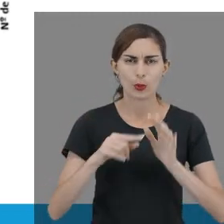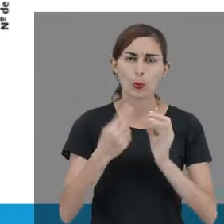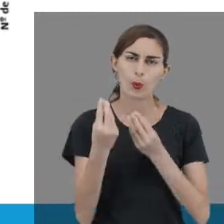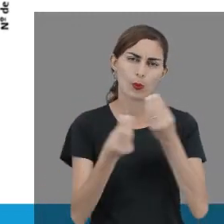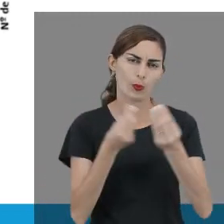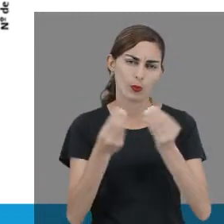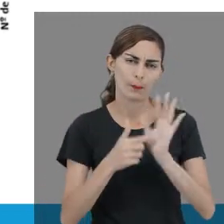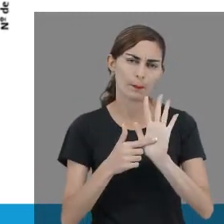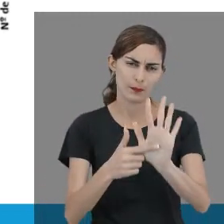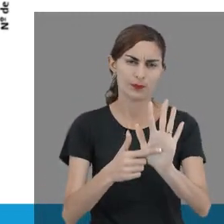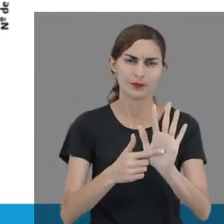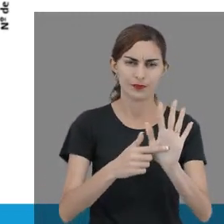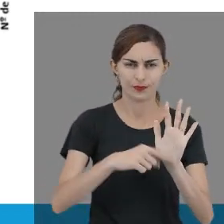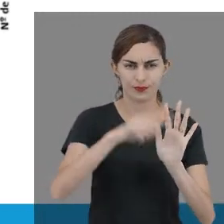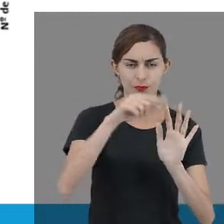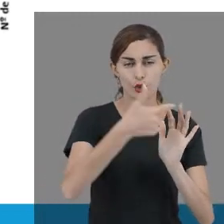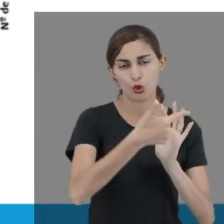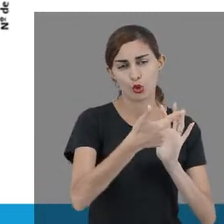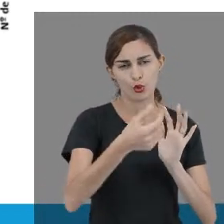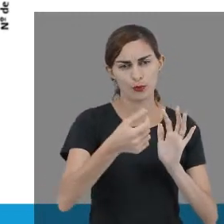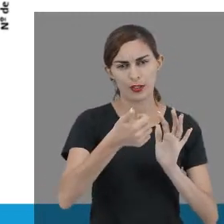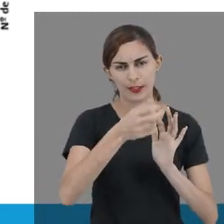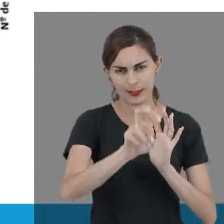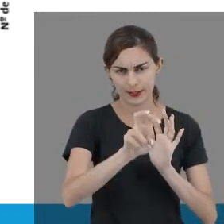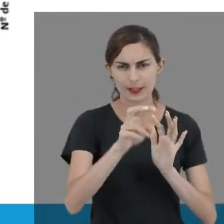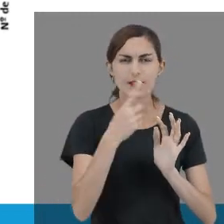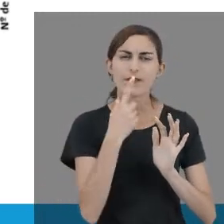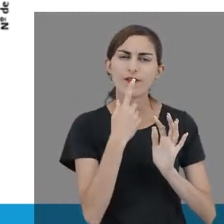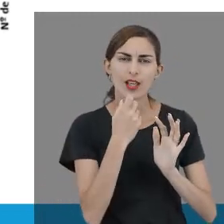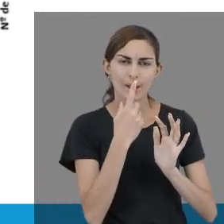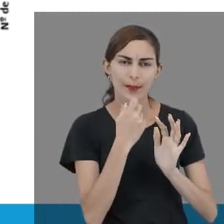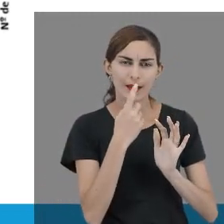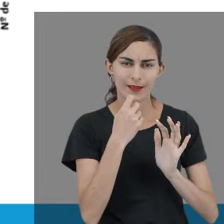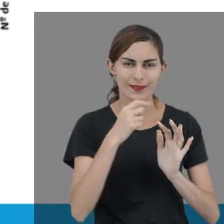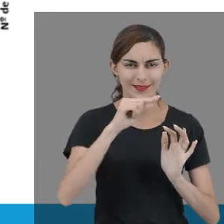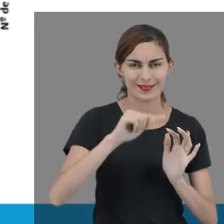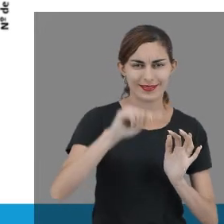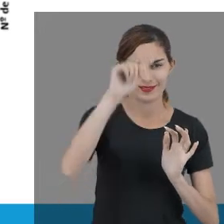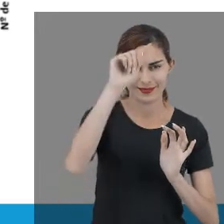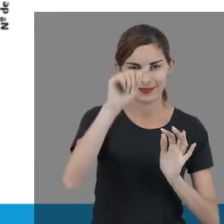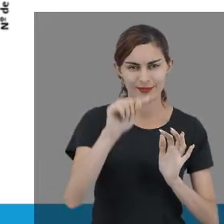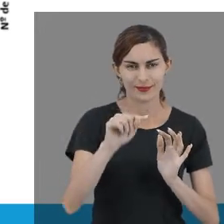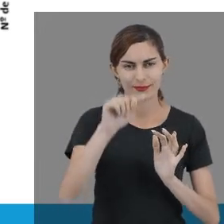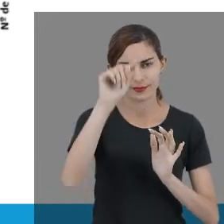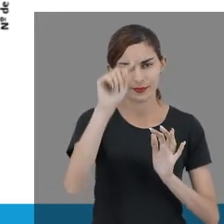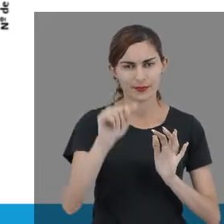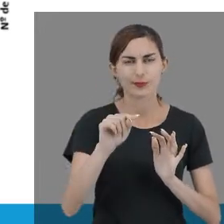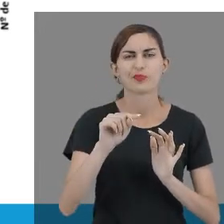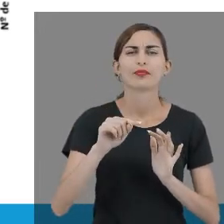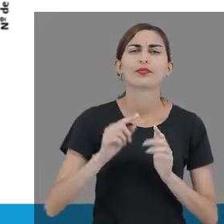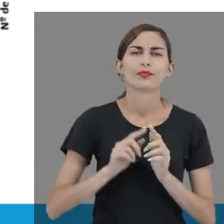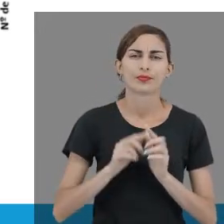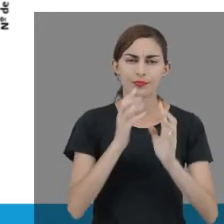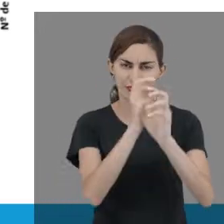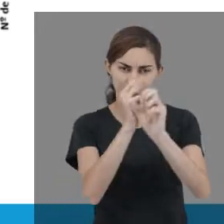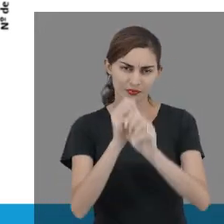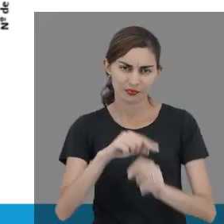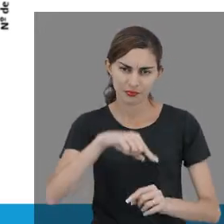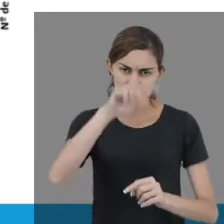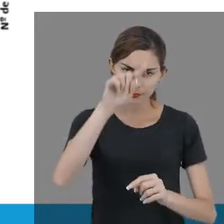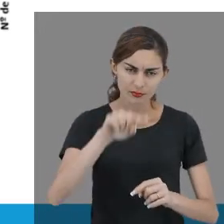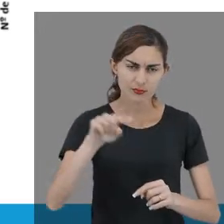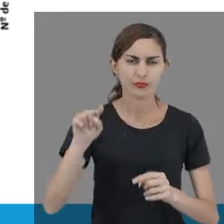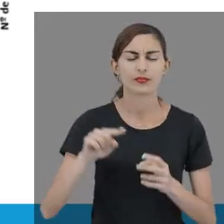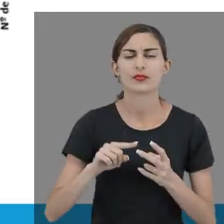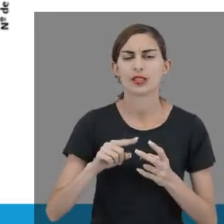temos o dado do começo de 2015, a manchinha vermelha do surto de doença sistemática de etiologia desconhecida.